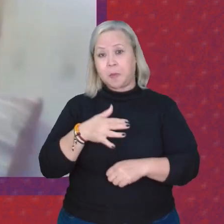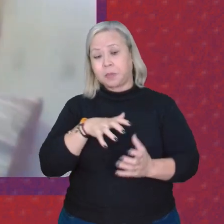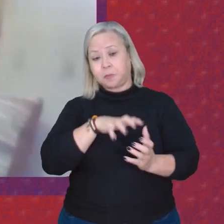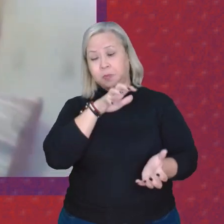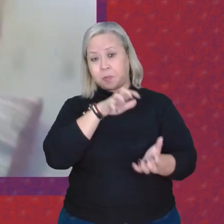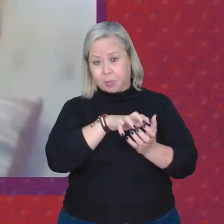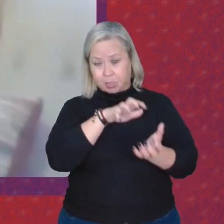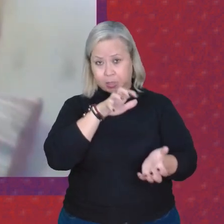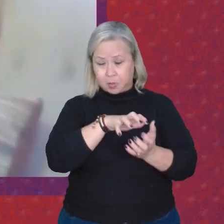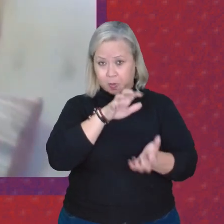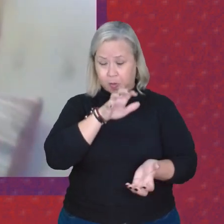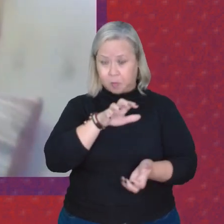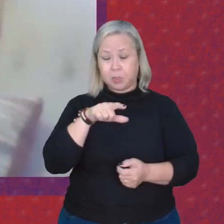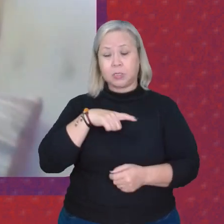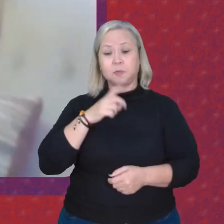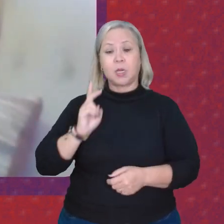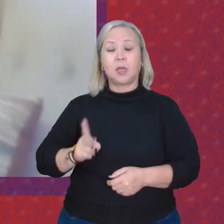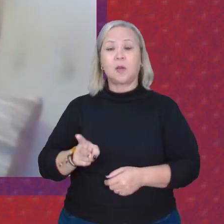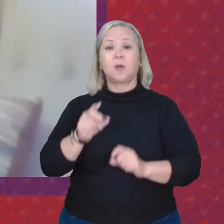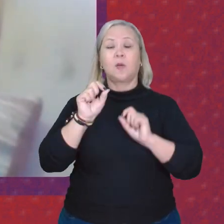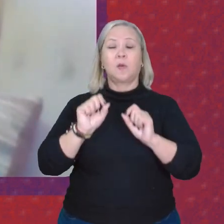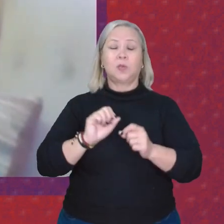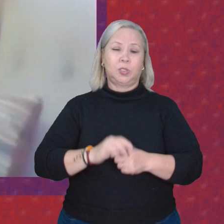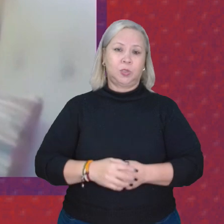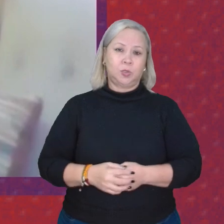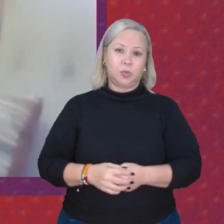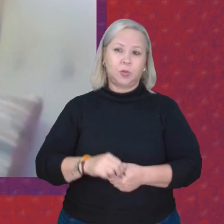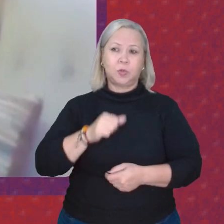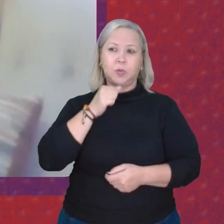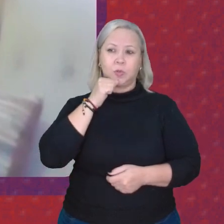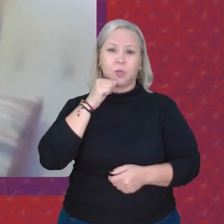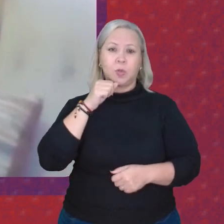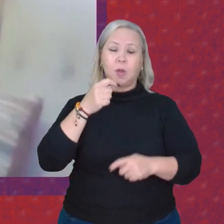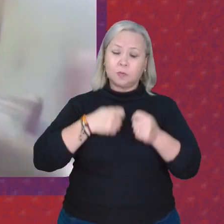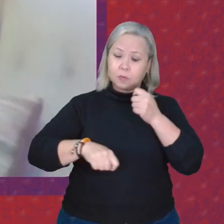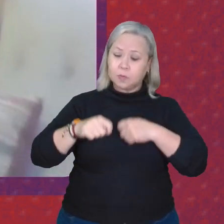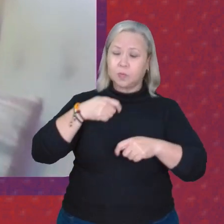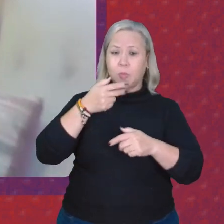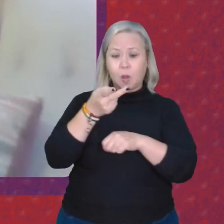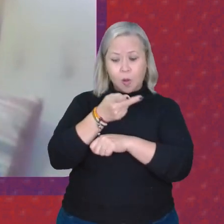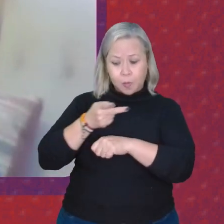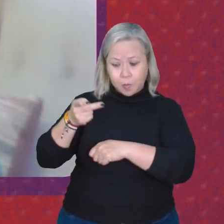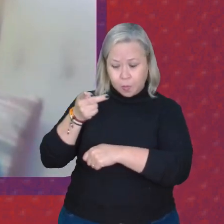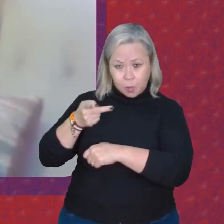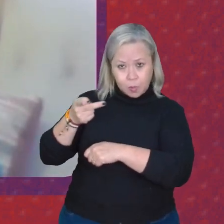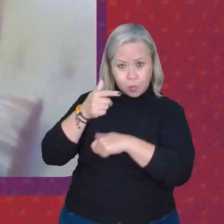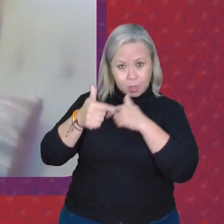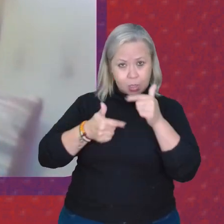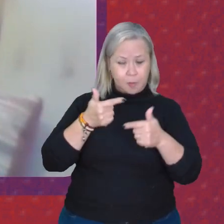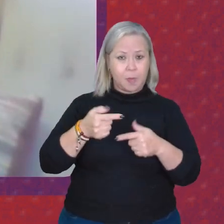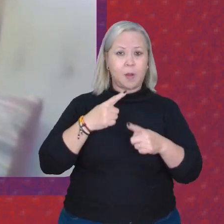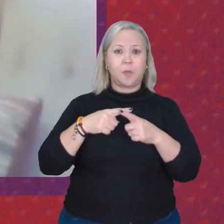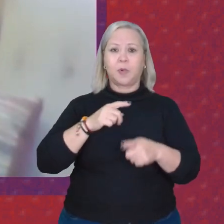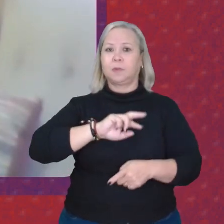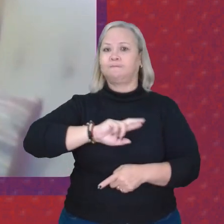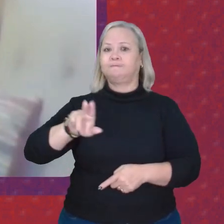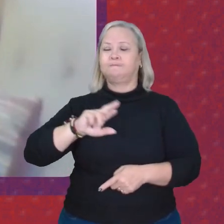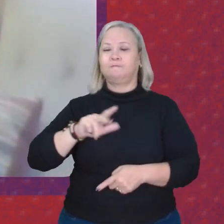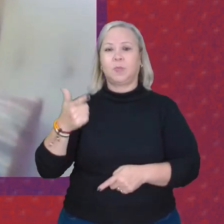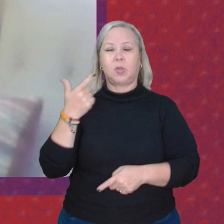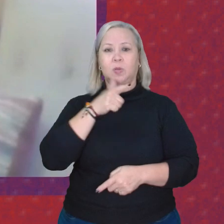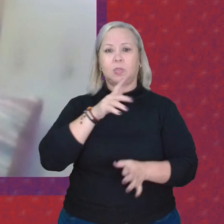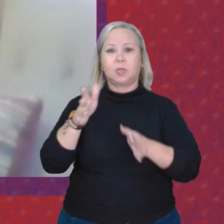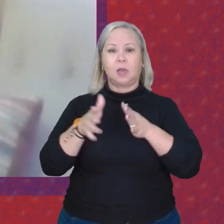idosas, mas que ainda continuam no mercado de trabalho, procurando trabalho, porque não conseguiram ter acesso a